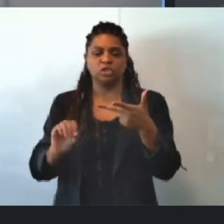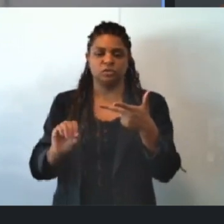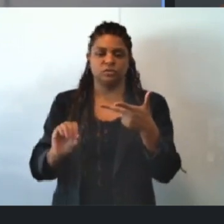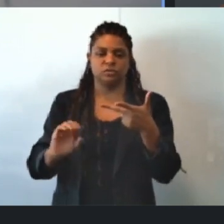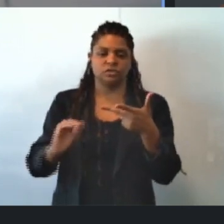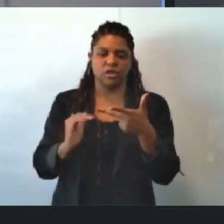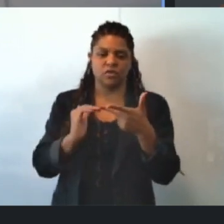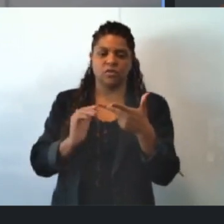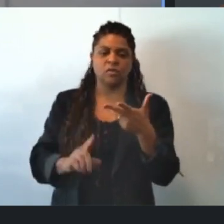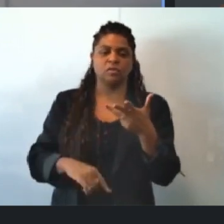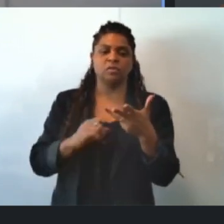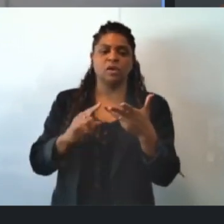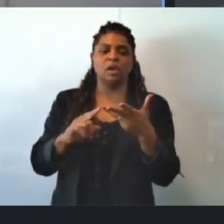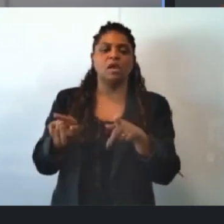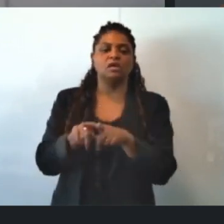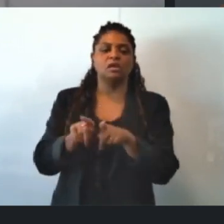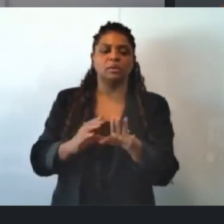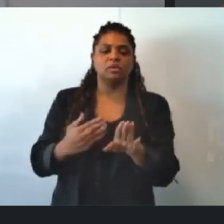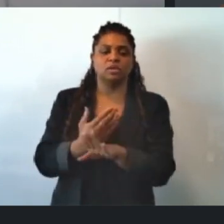acordo, está aprovado o requerimento